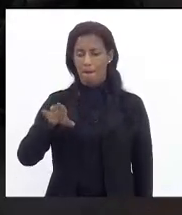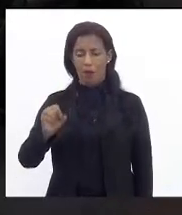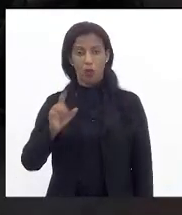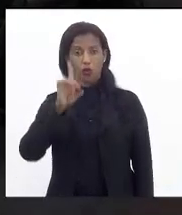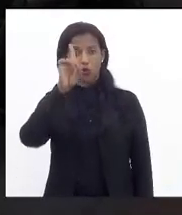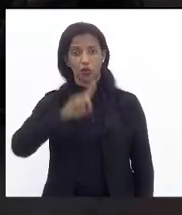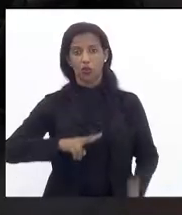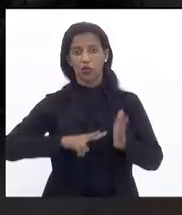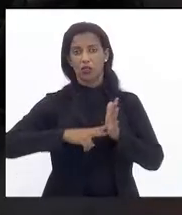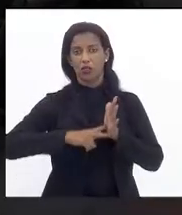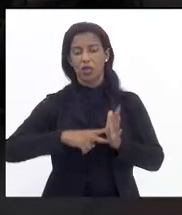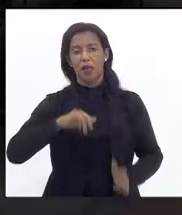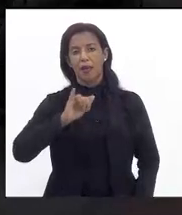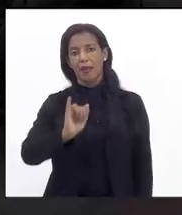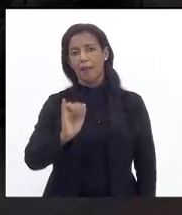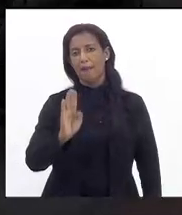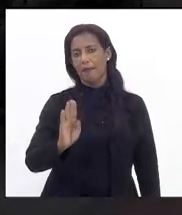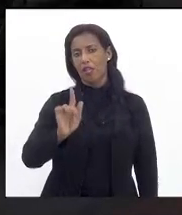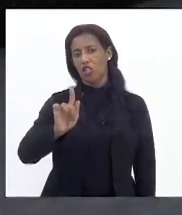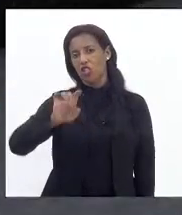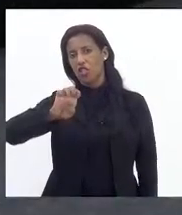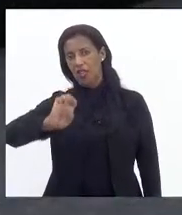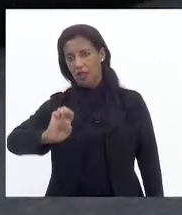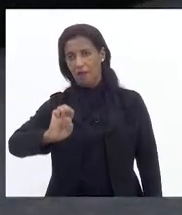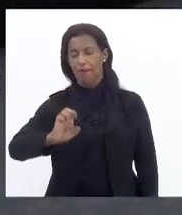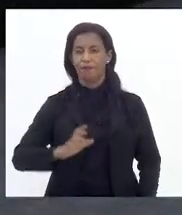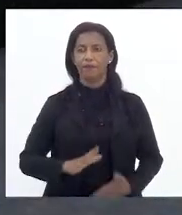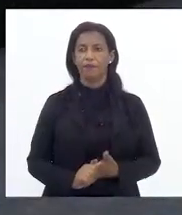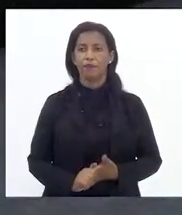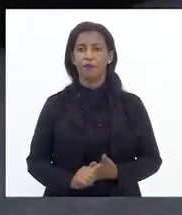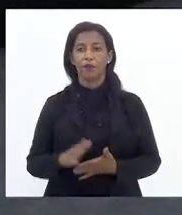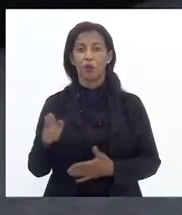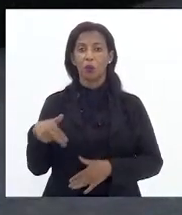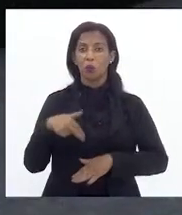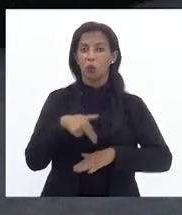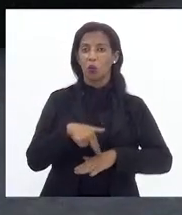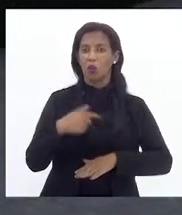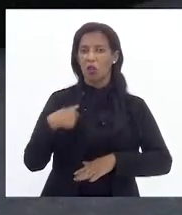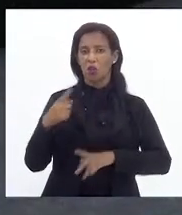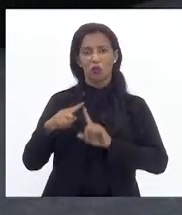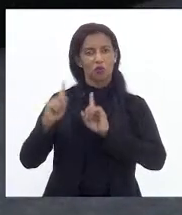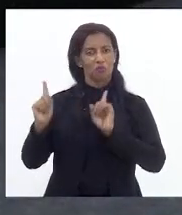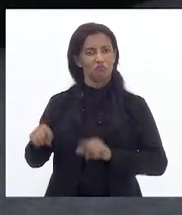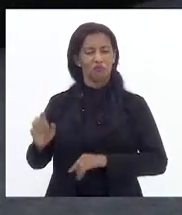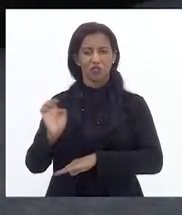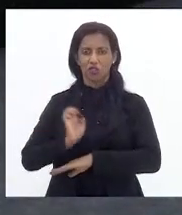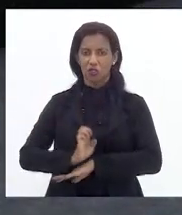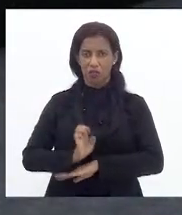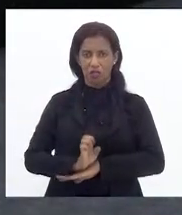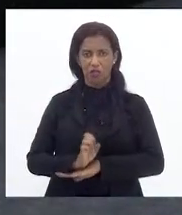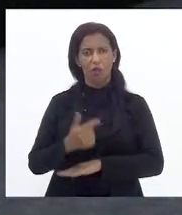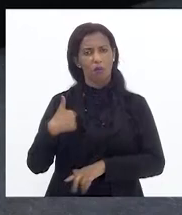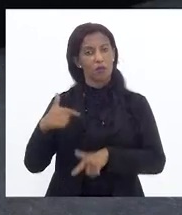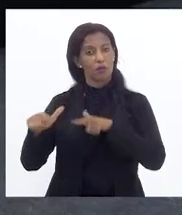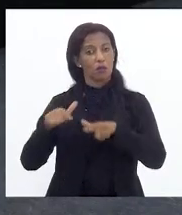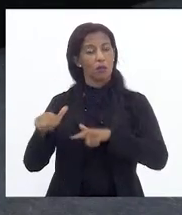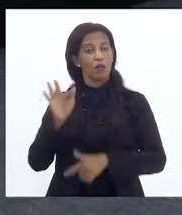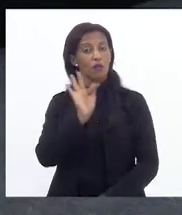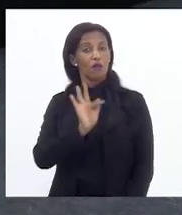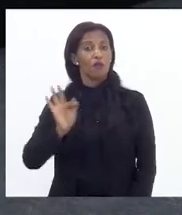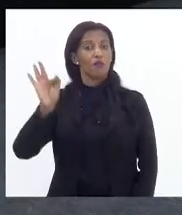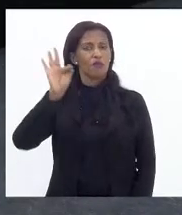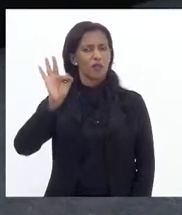eu sou diretor do sindicato do IBGE e da Auditoria Cidadã da dívida portanto eu não sou um servidor estadual mas só um servidor